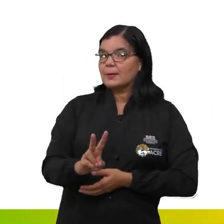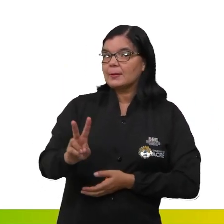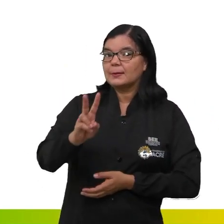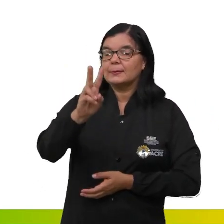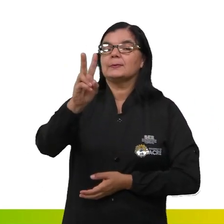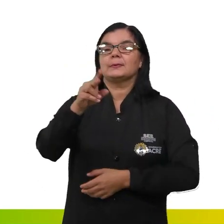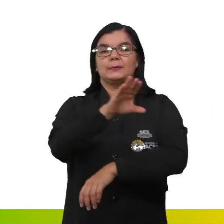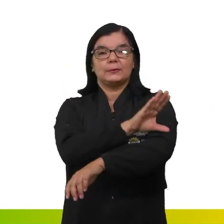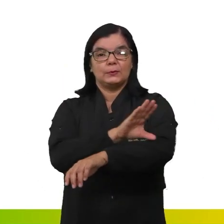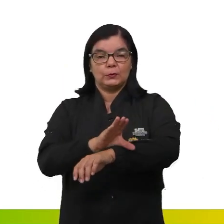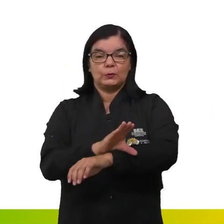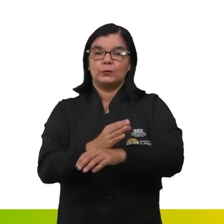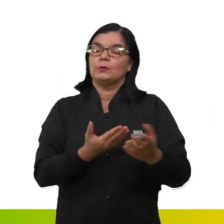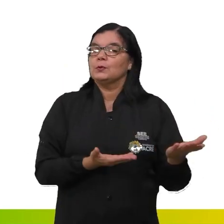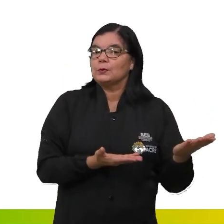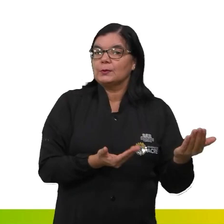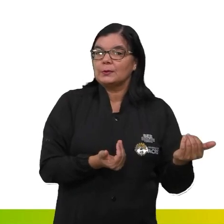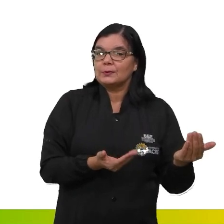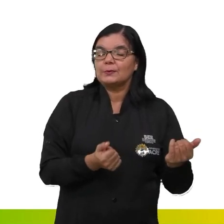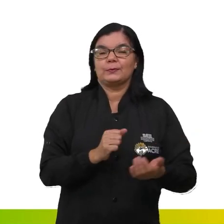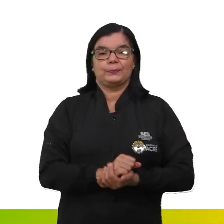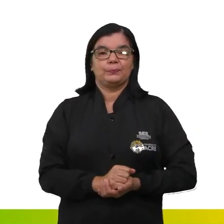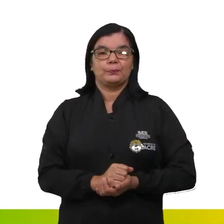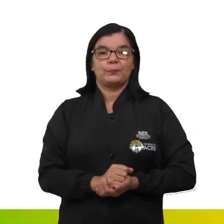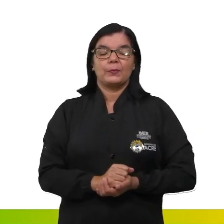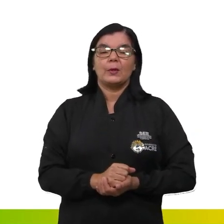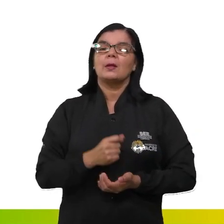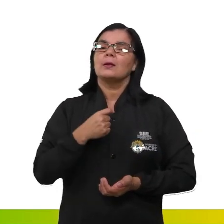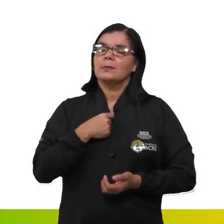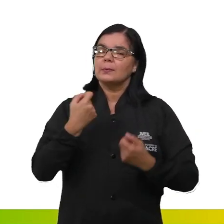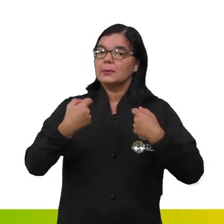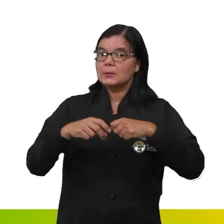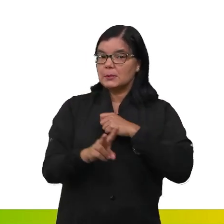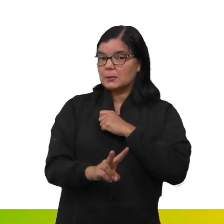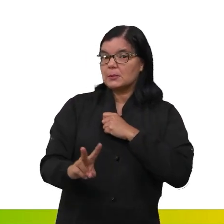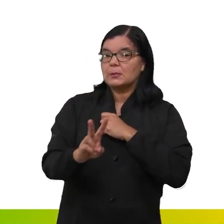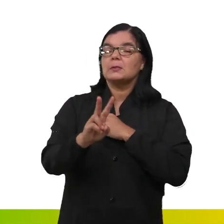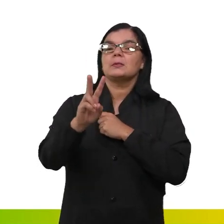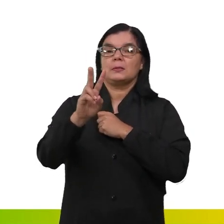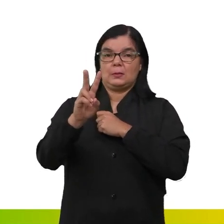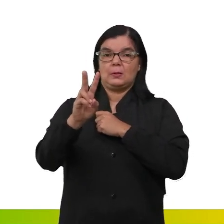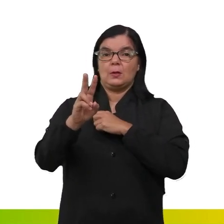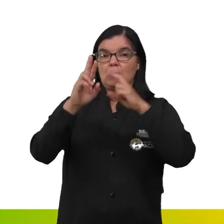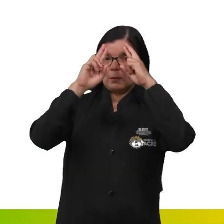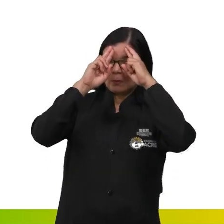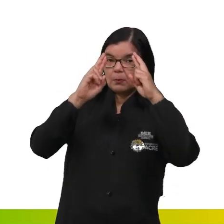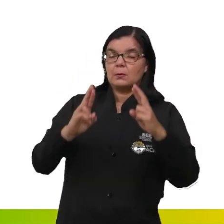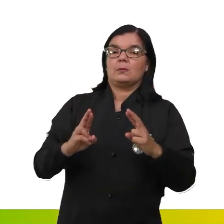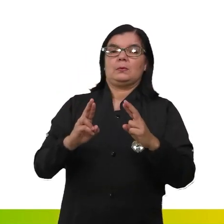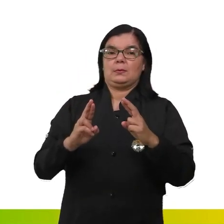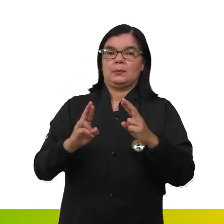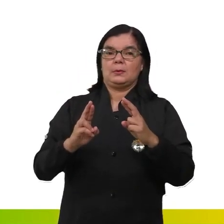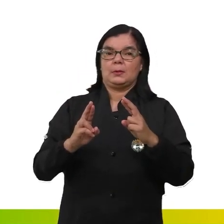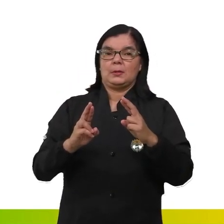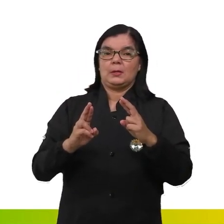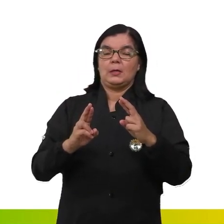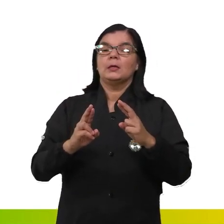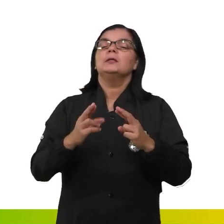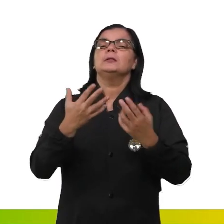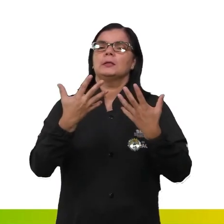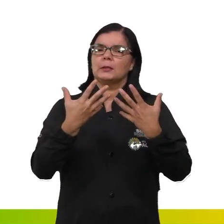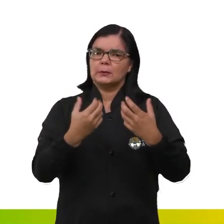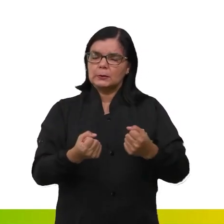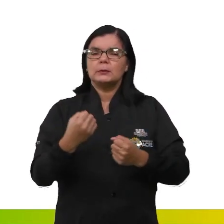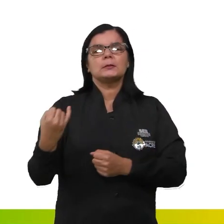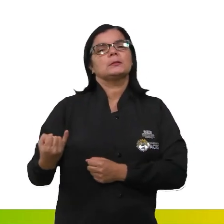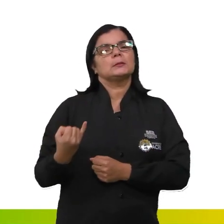Valorização da cultura juvenil. A cultura juvenil deve ser valorizada e respeitada, reconhecendo